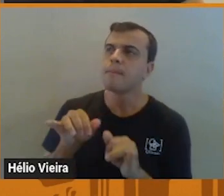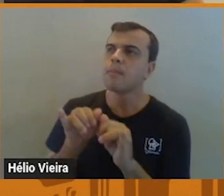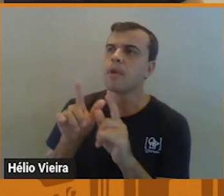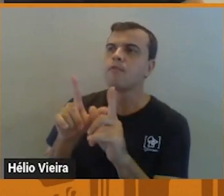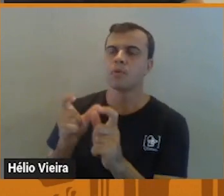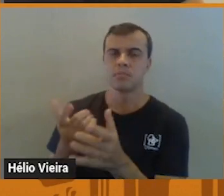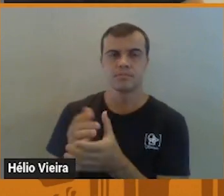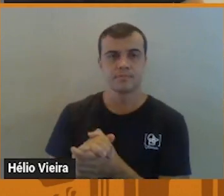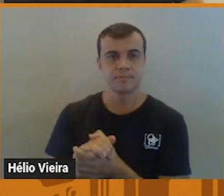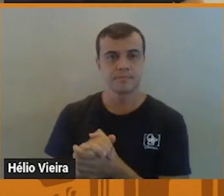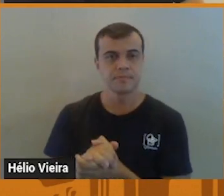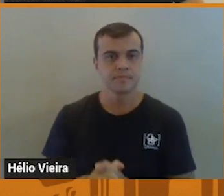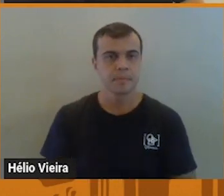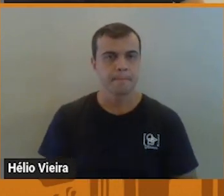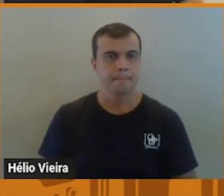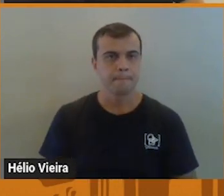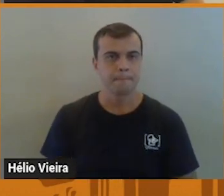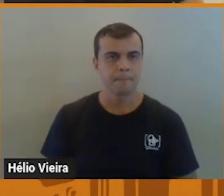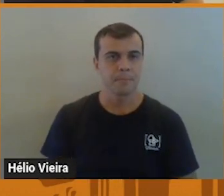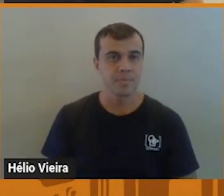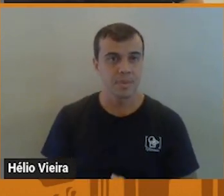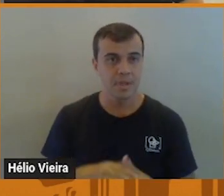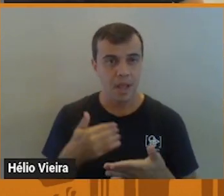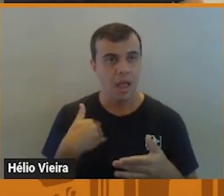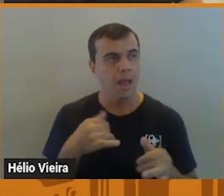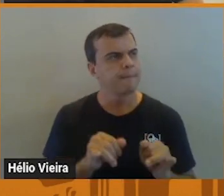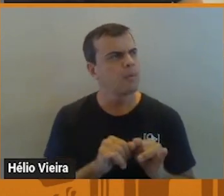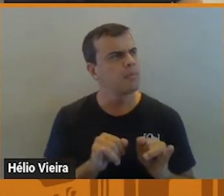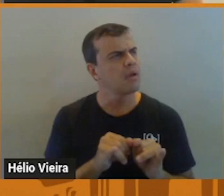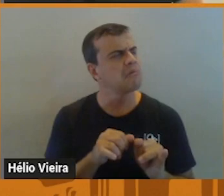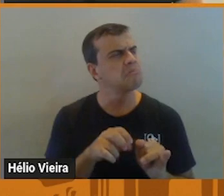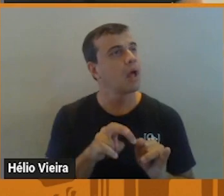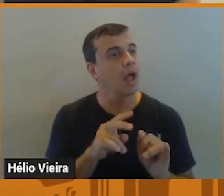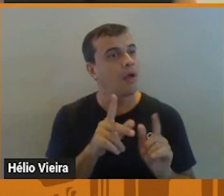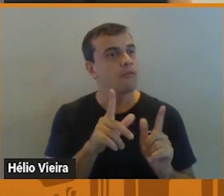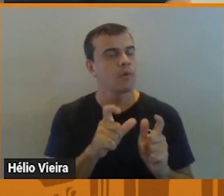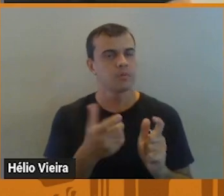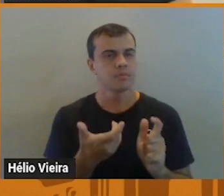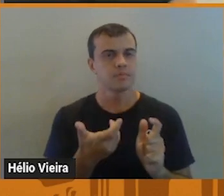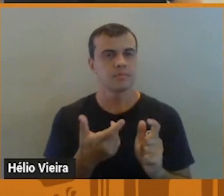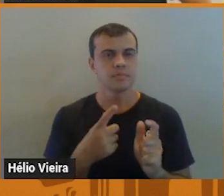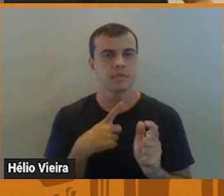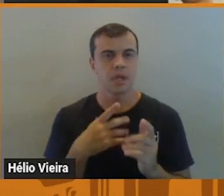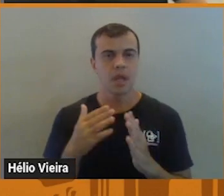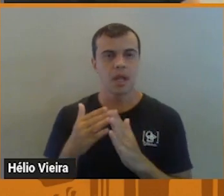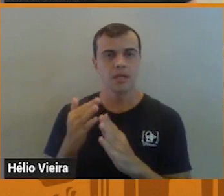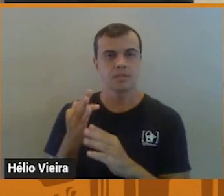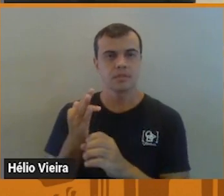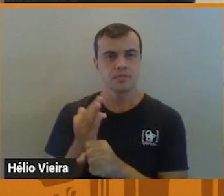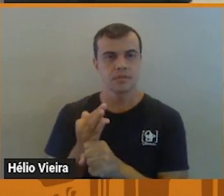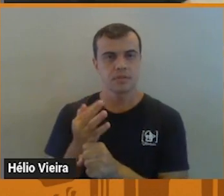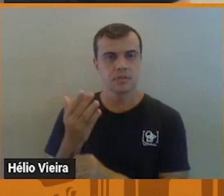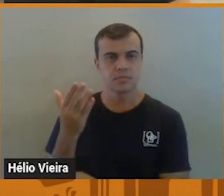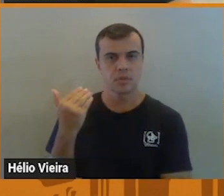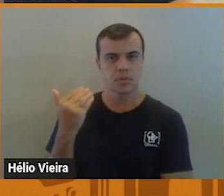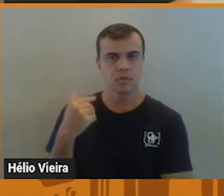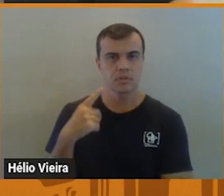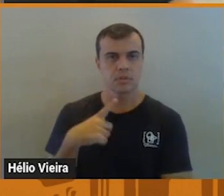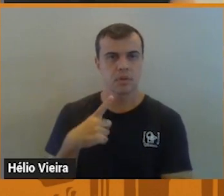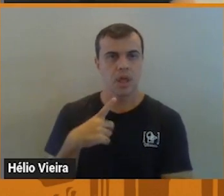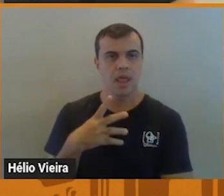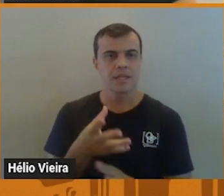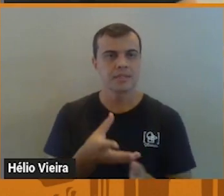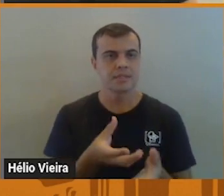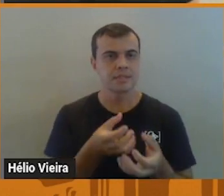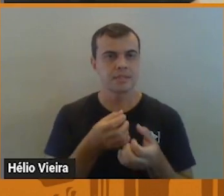E nesse de bobeira, a Casa Fiat, há pouco tempo,